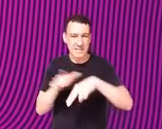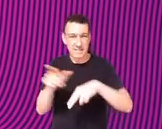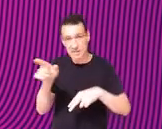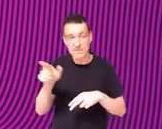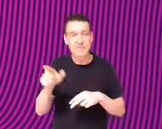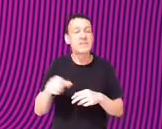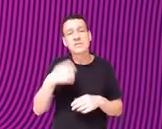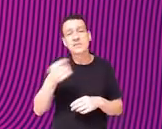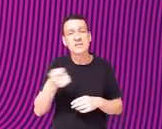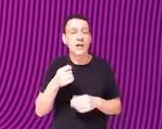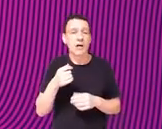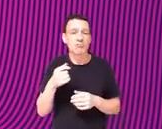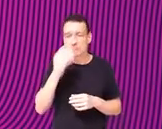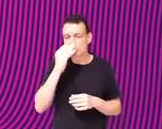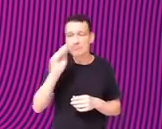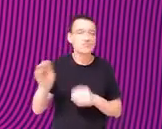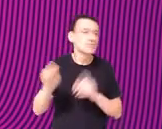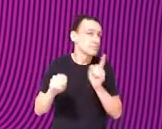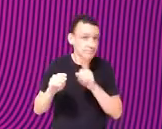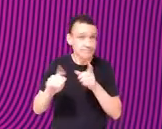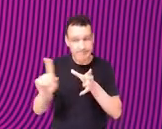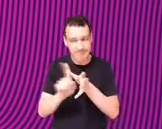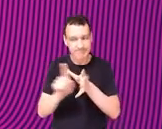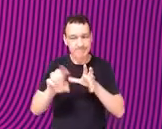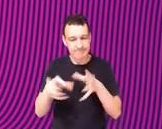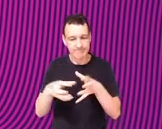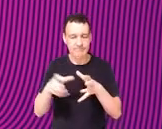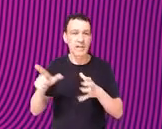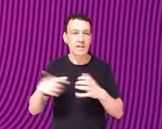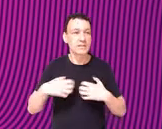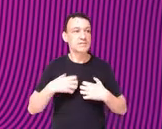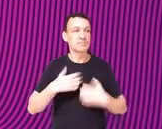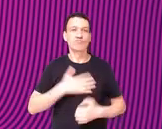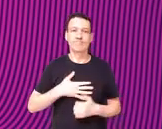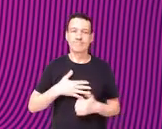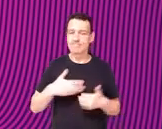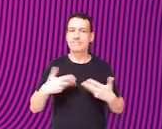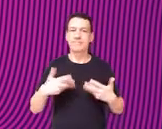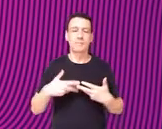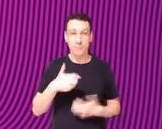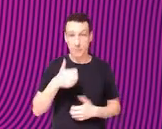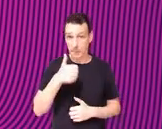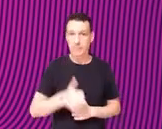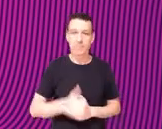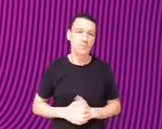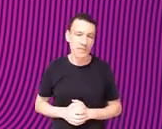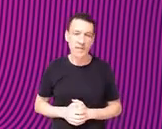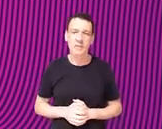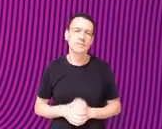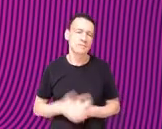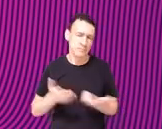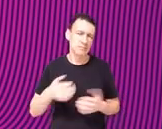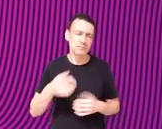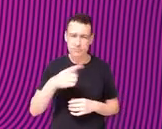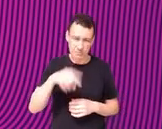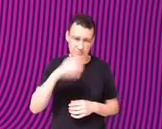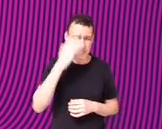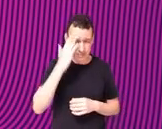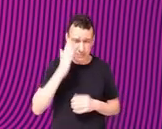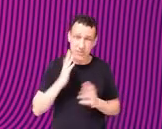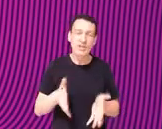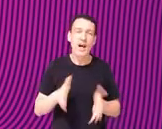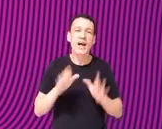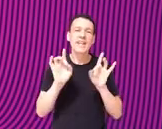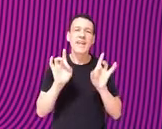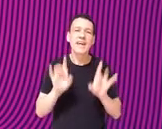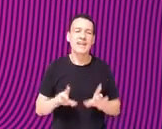de manter e de atingir. Sabemos também que para isto têm sido desenvolvidas várias outras técnicas e